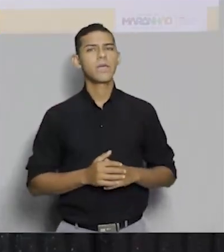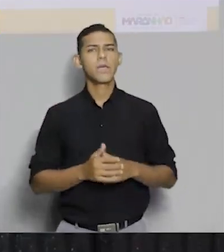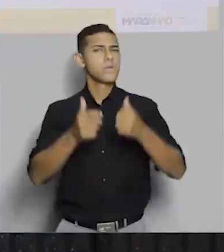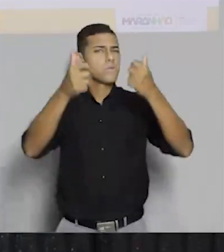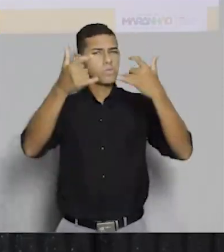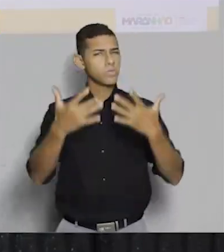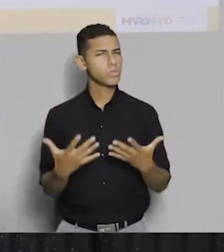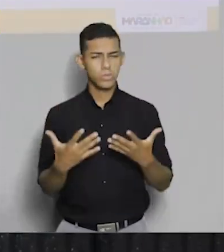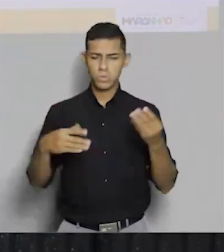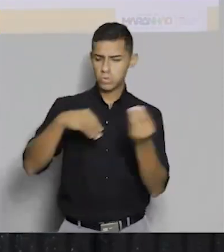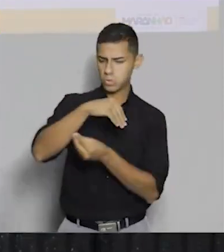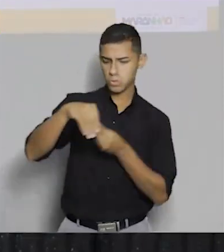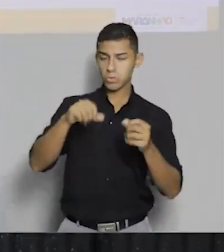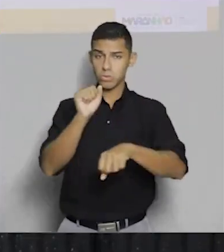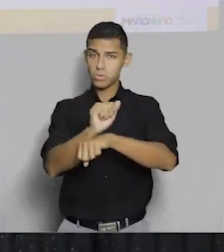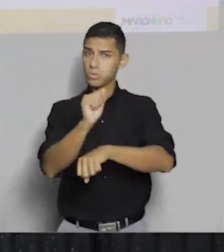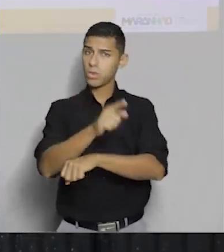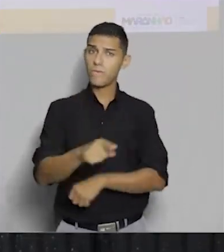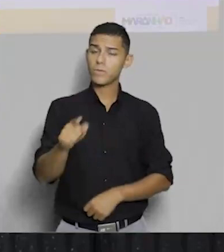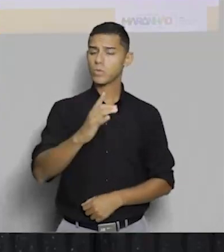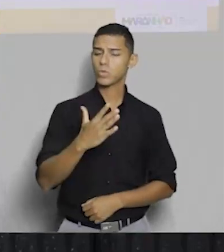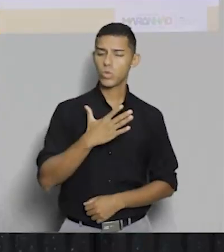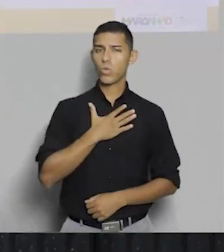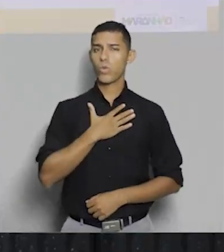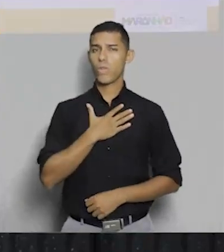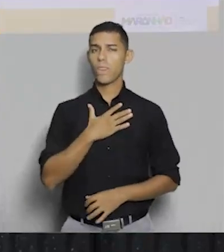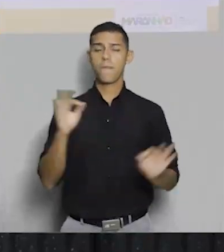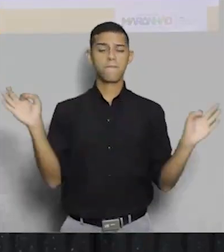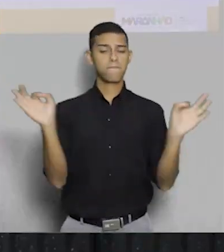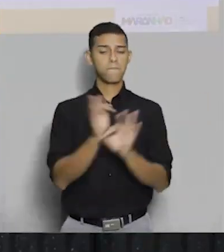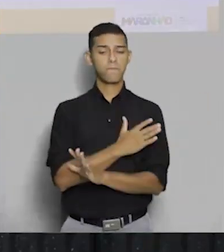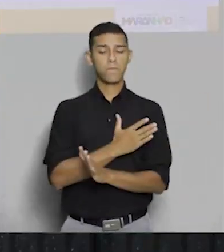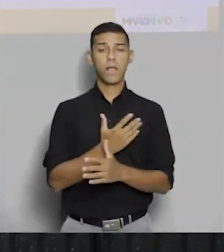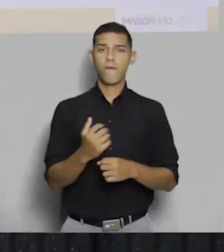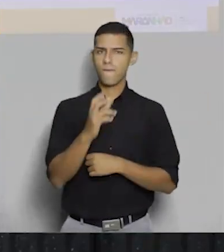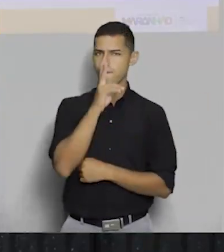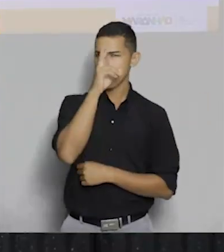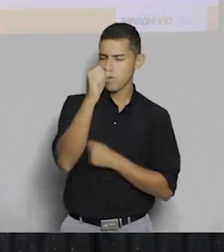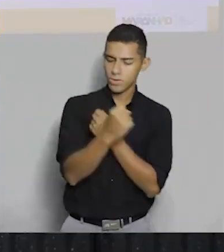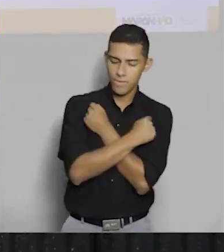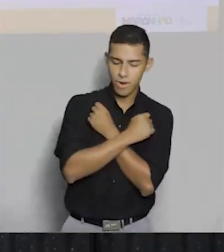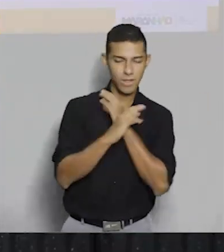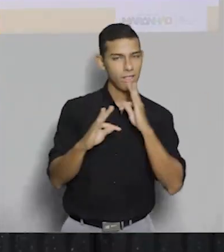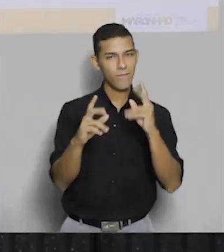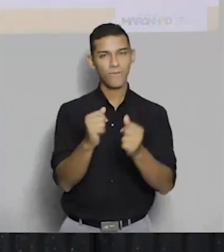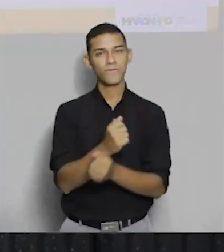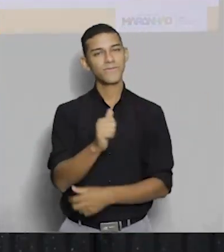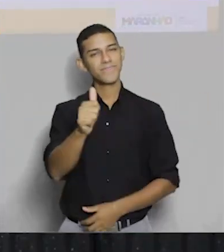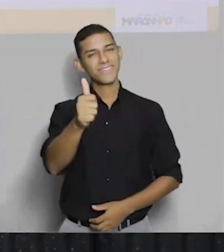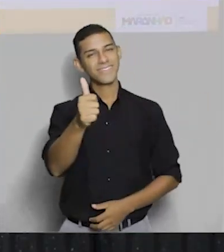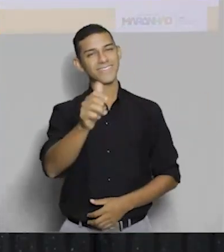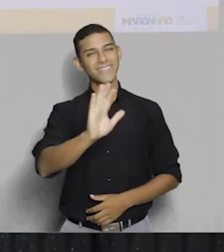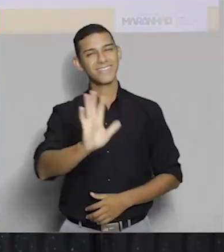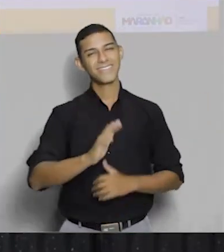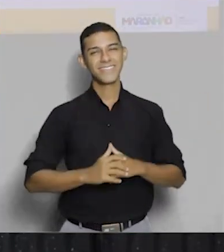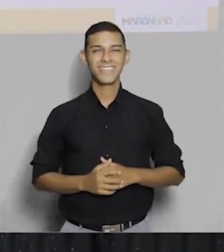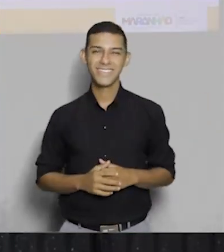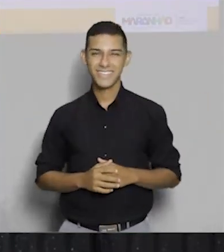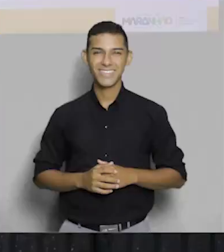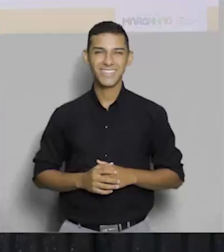separação de misturas. Espero que vocês tenham gostado. Ficando por aqui, forte abraço a todos. Valeu!